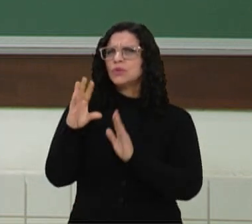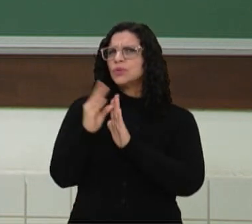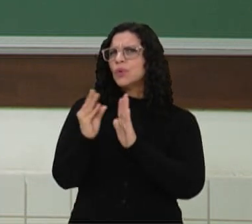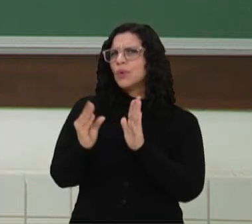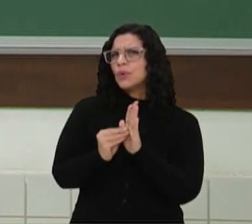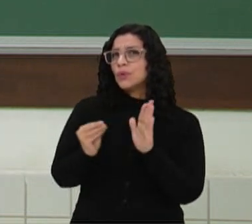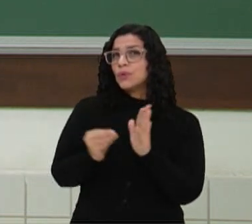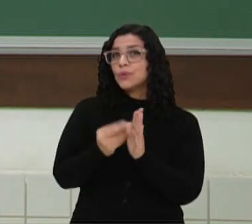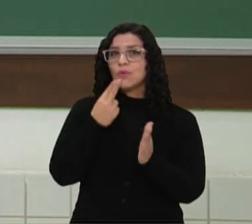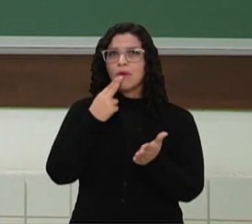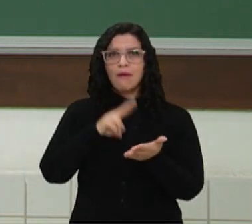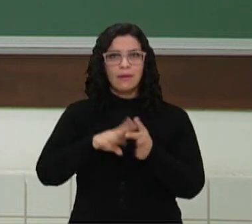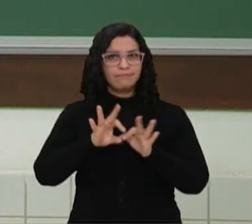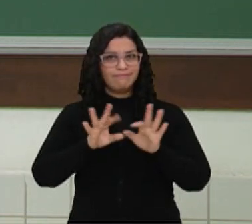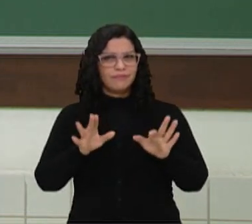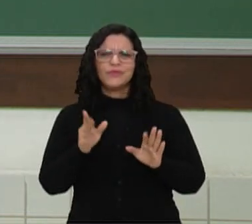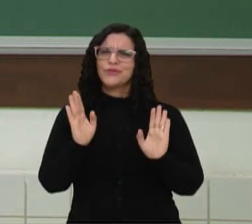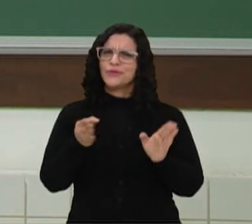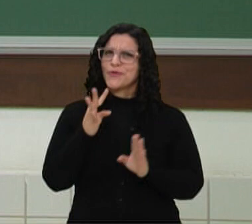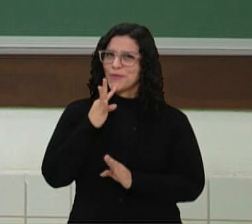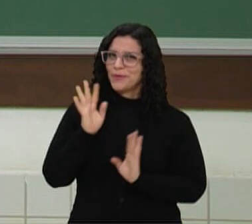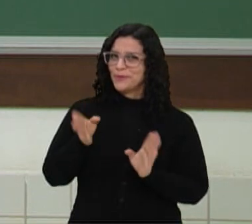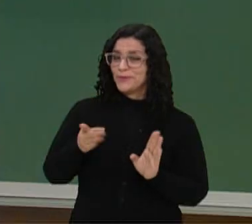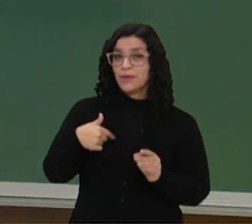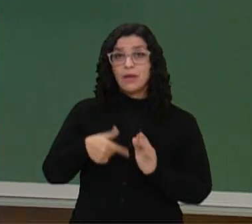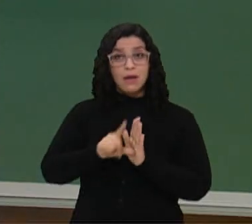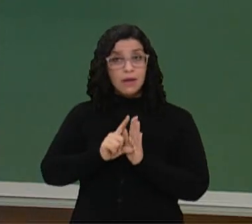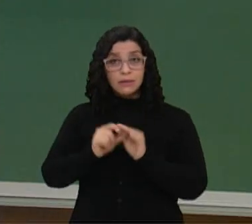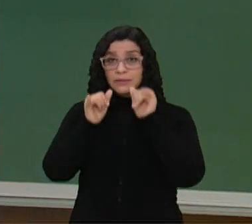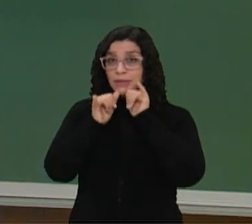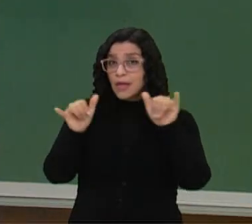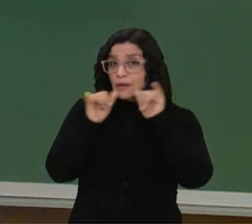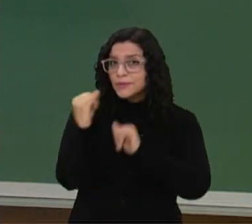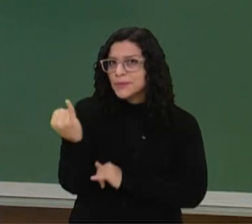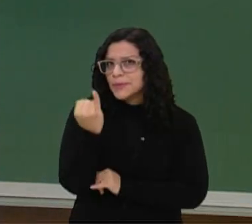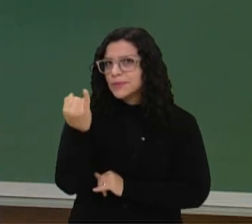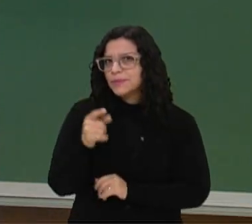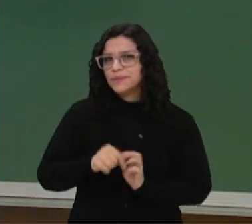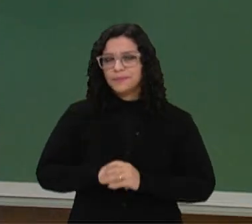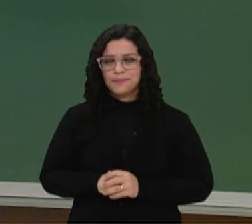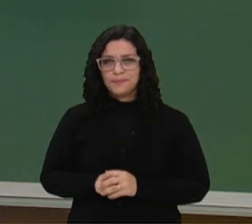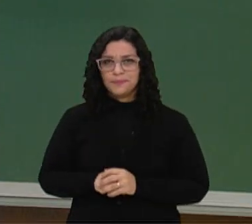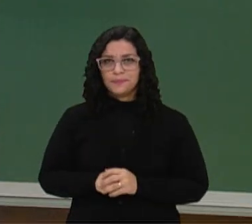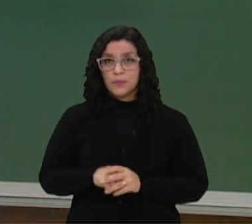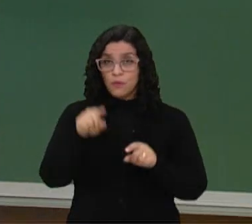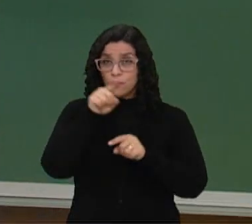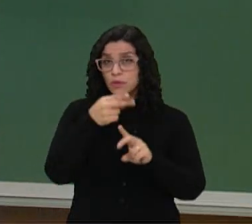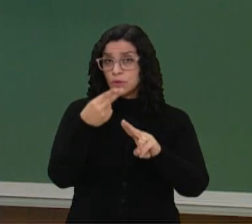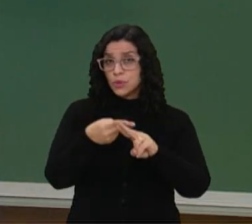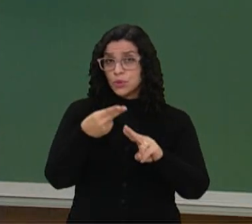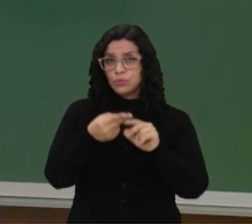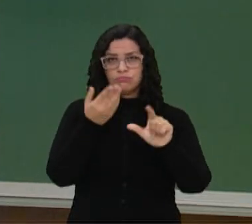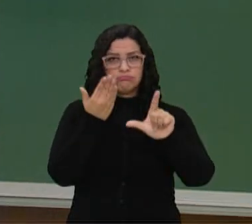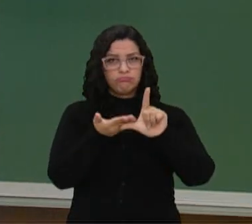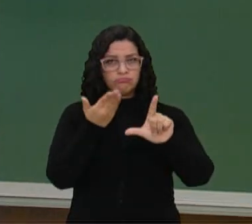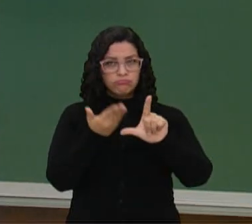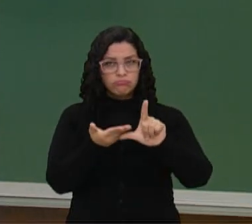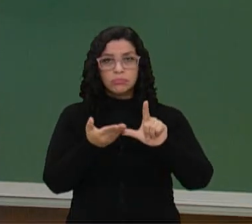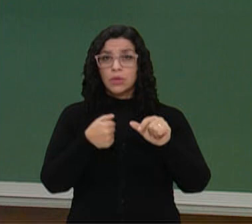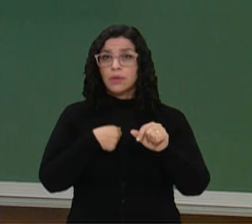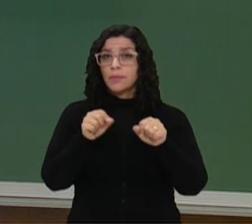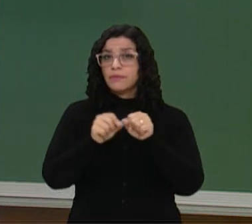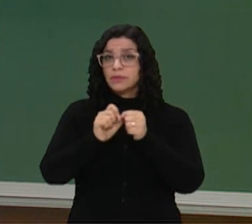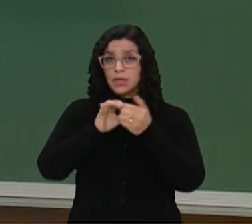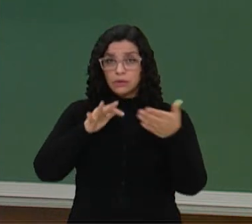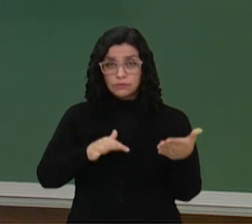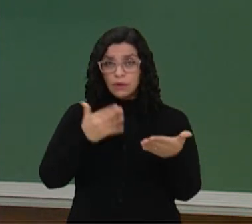conteúdo, Carta Aberta. Antes, vamos para os nossos recados. Você que utiliza o Google Class para realizar